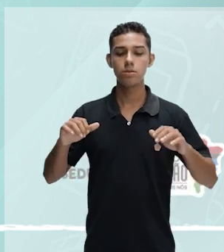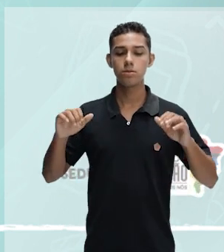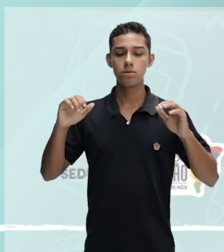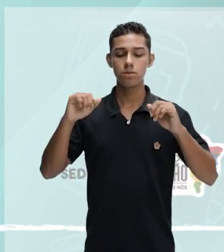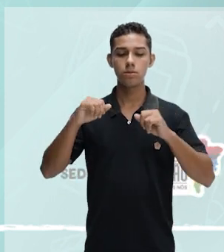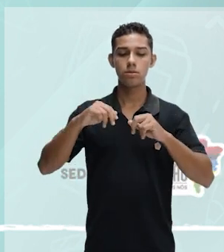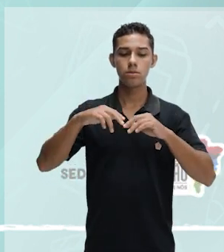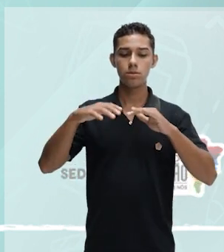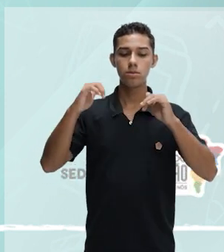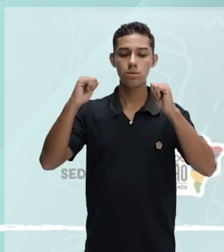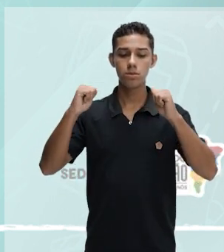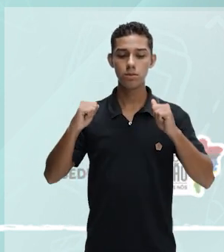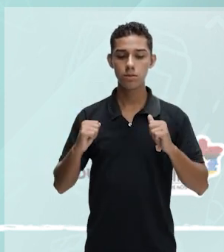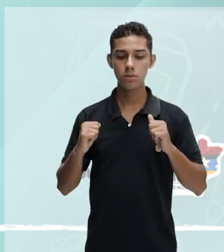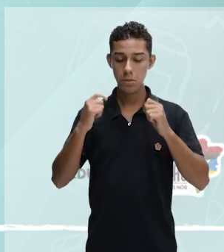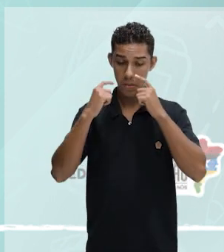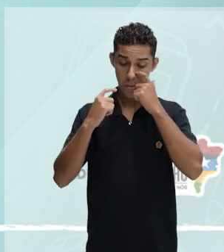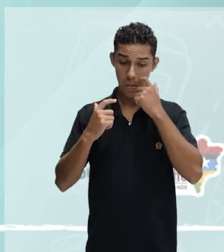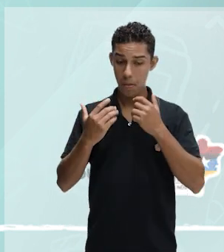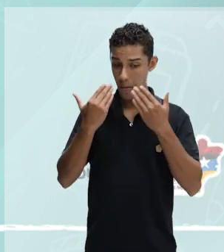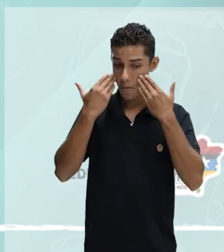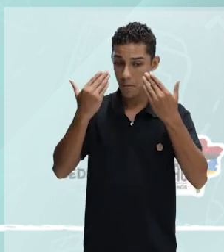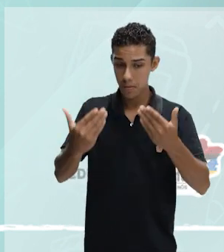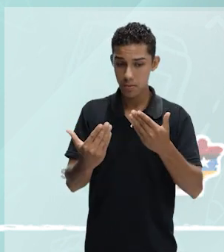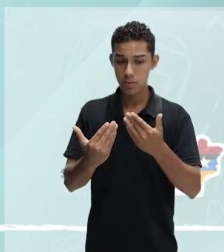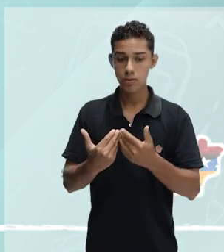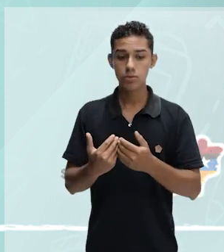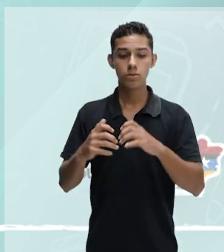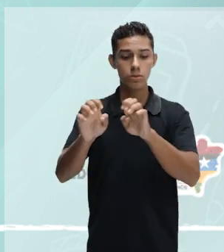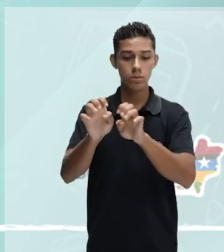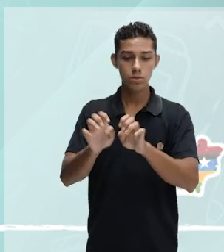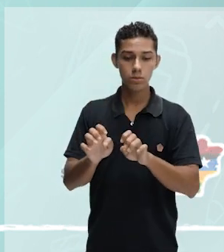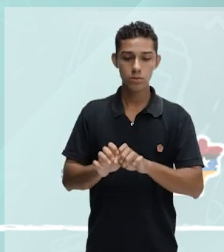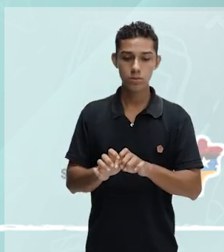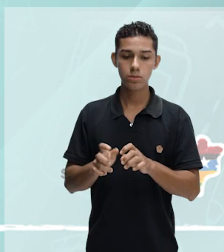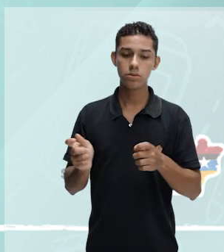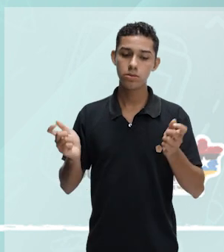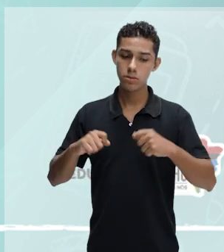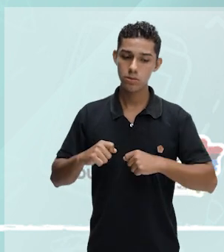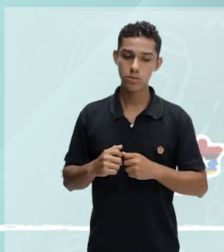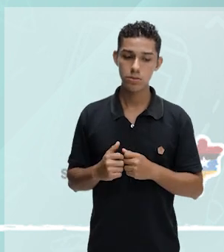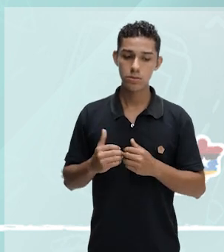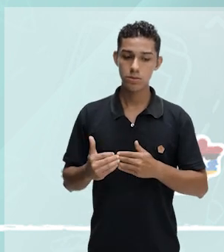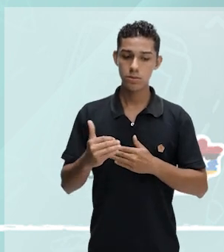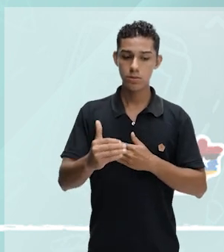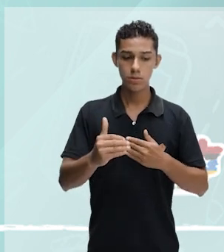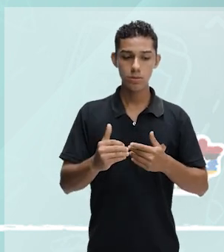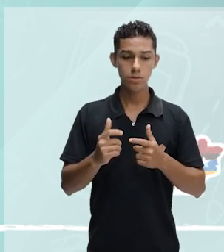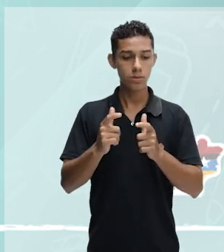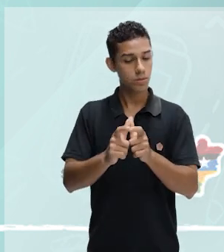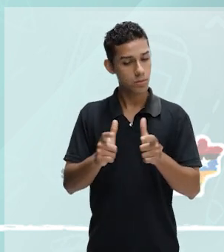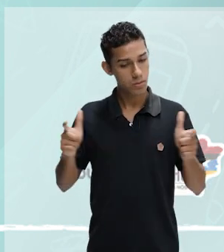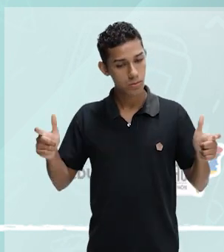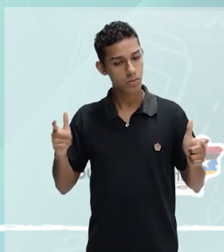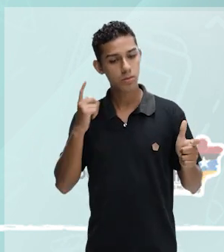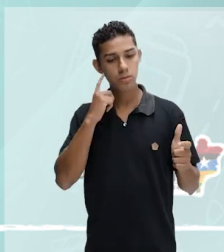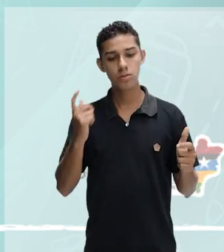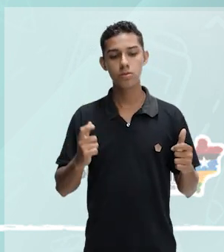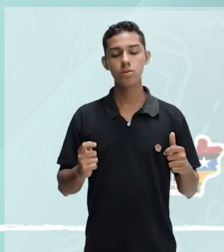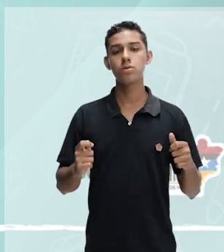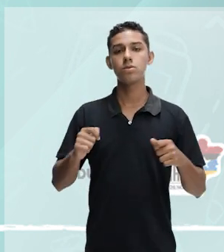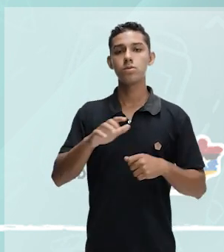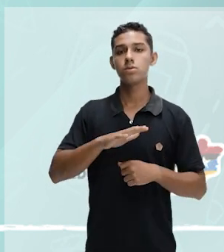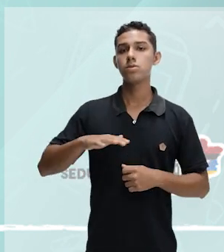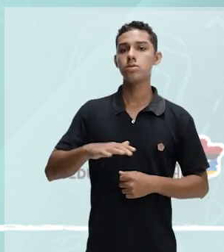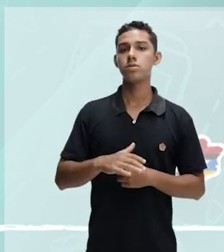do ângulo de uma articulação ou a aproximação de uma estrutura óssea. Extensão é o aumento do ângulo de uma articulação